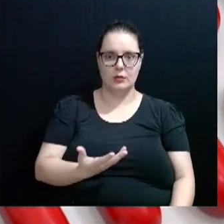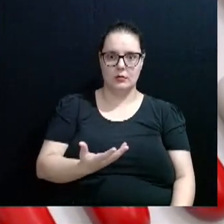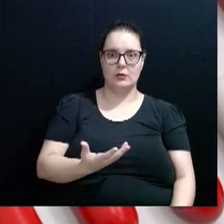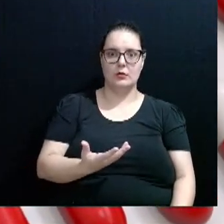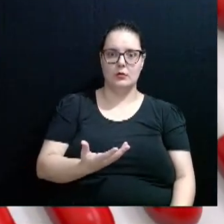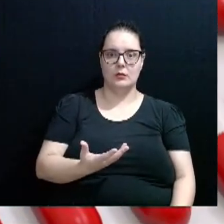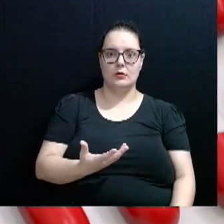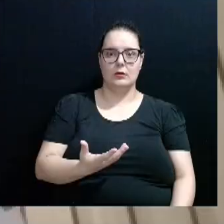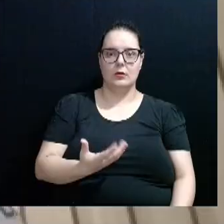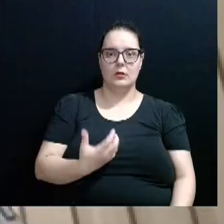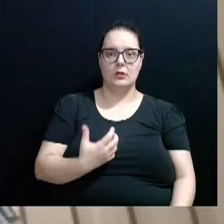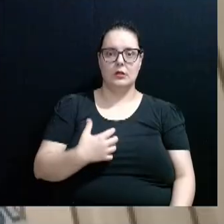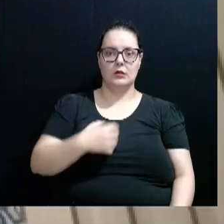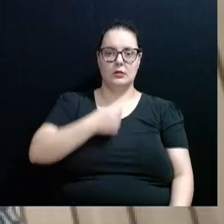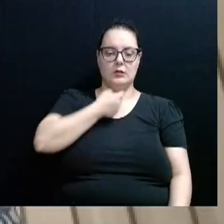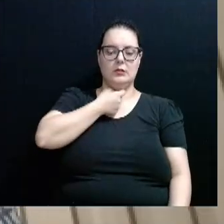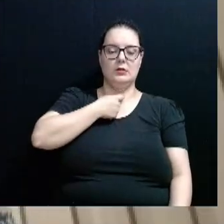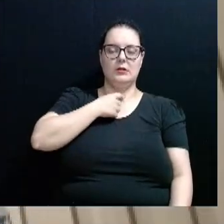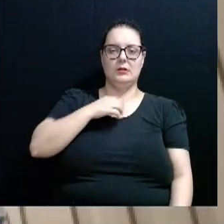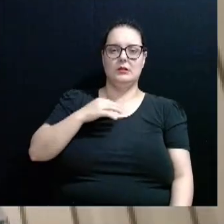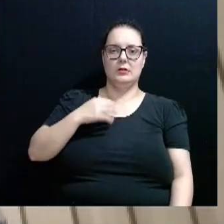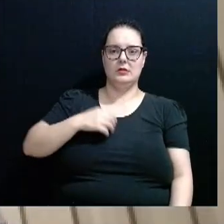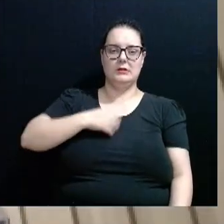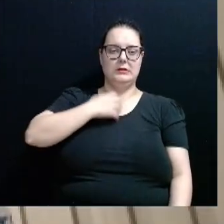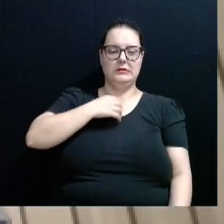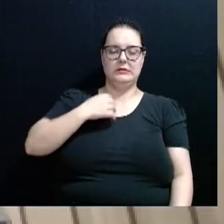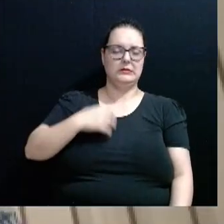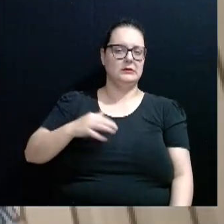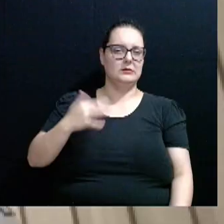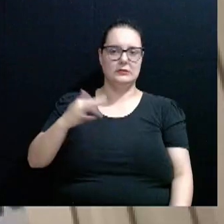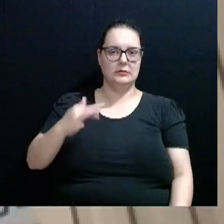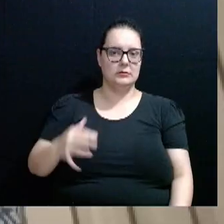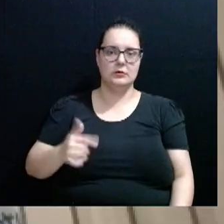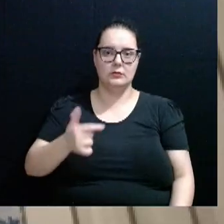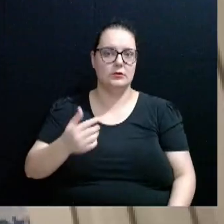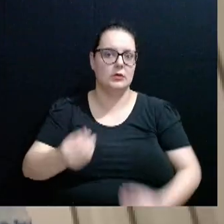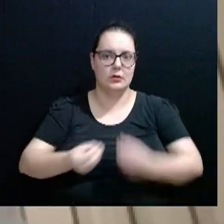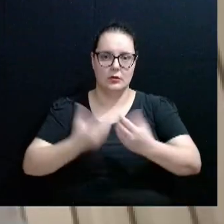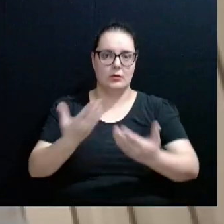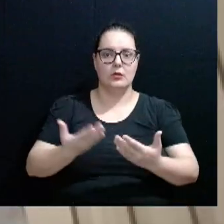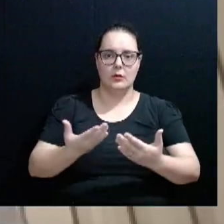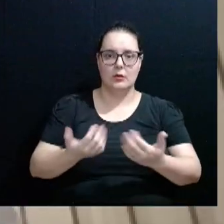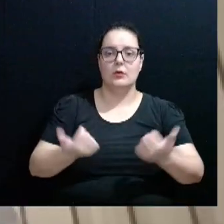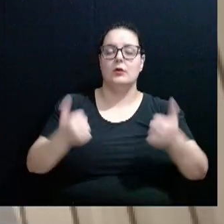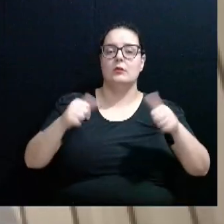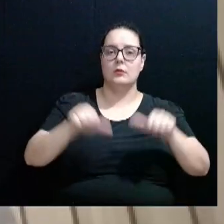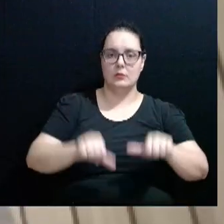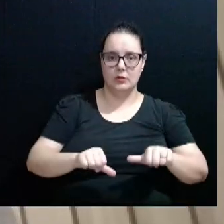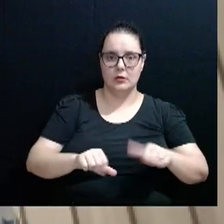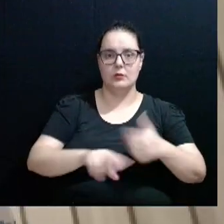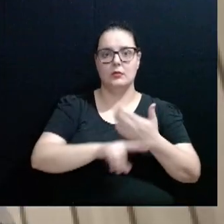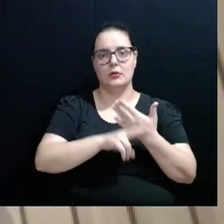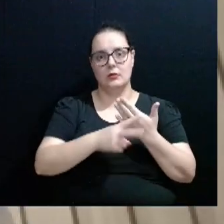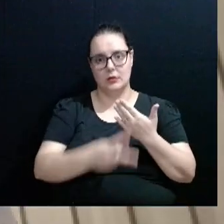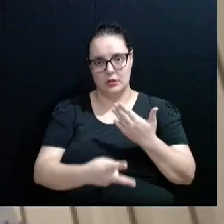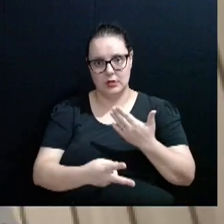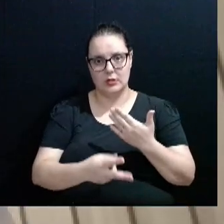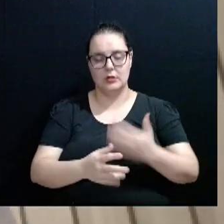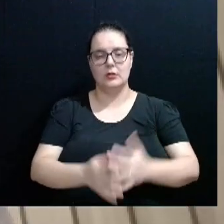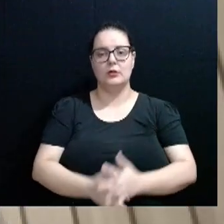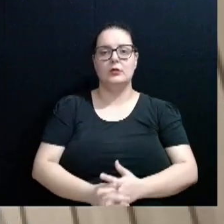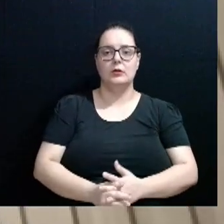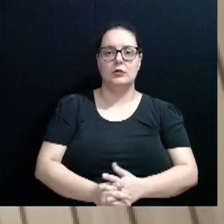né, a mucosa aqui, então não tem como, né? Vai piorar aí o efeito, né? Então,